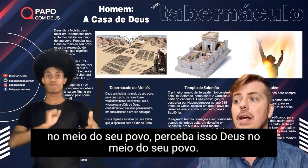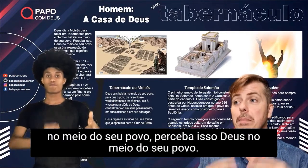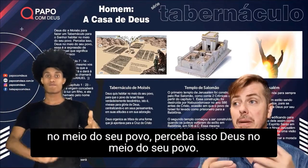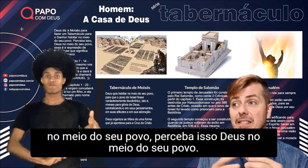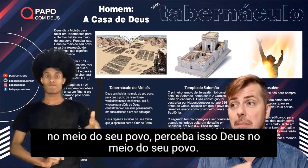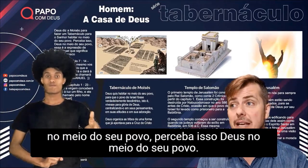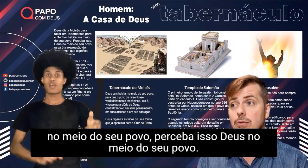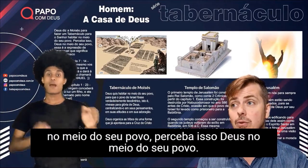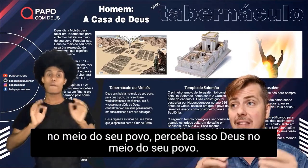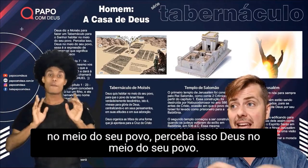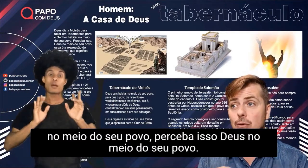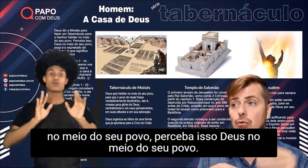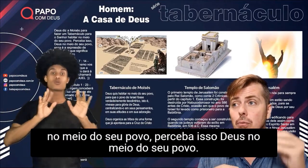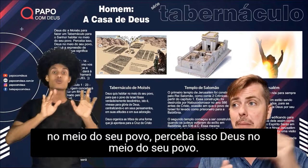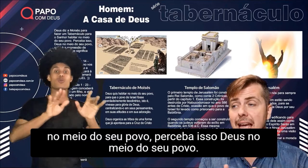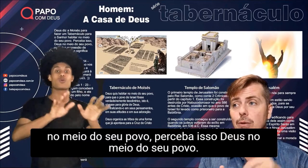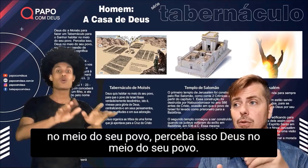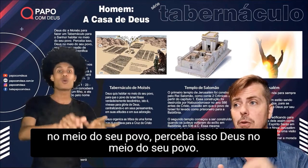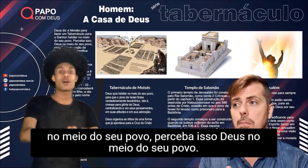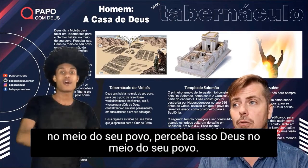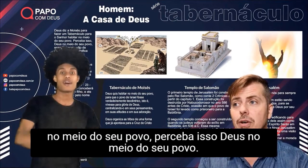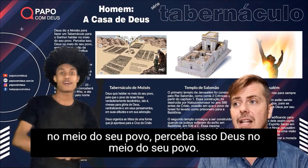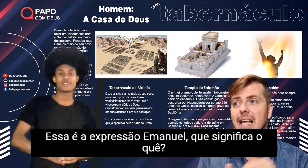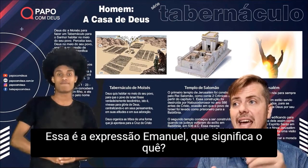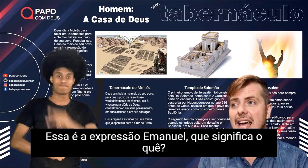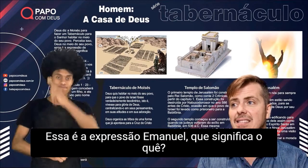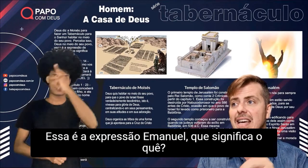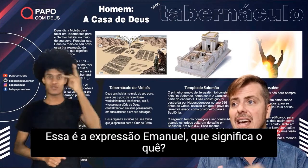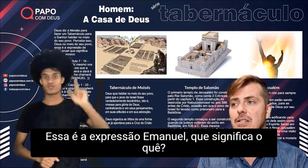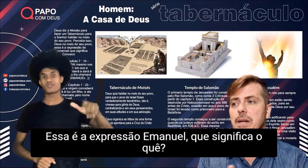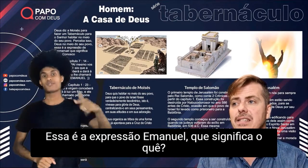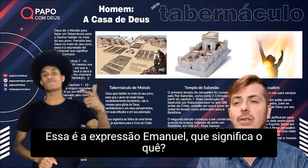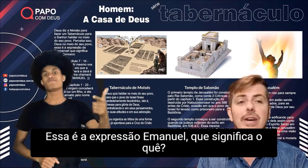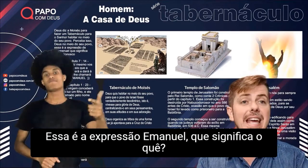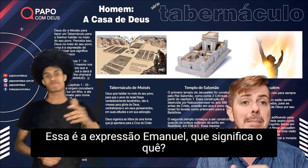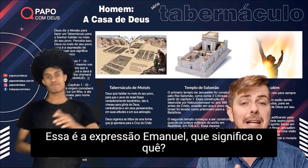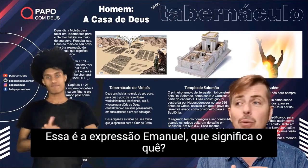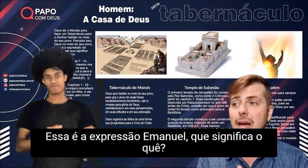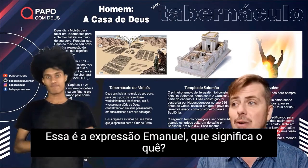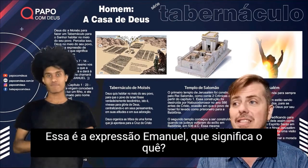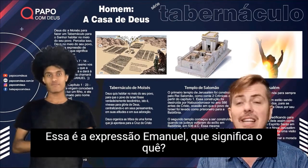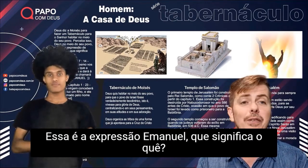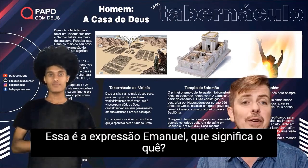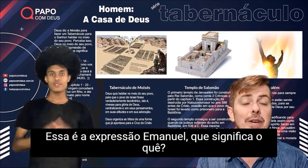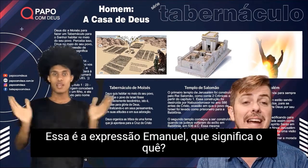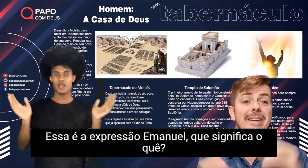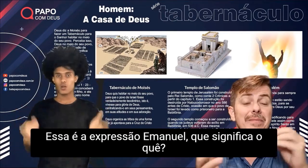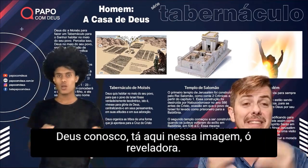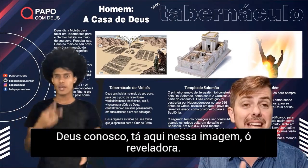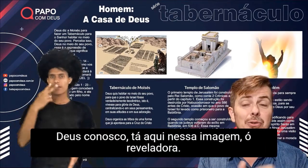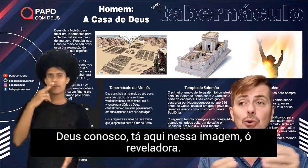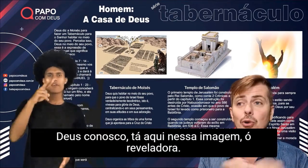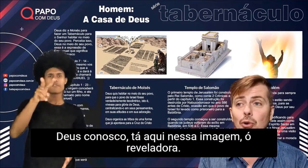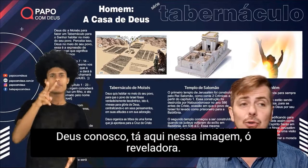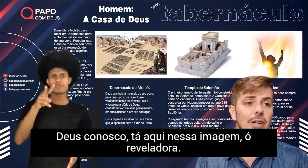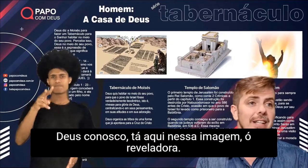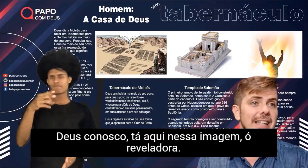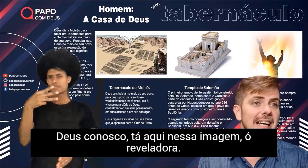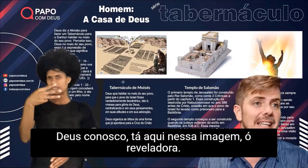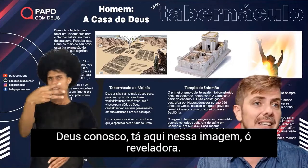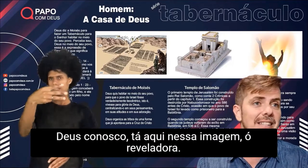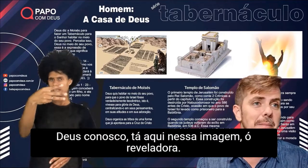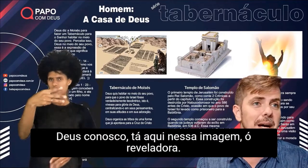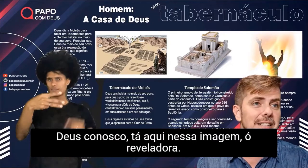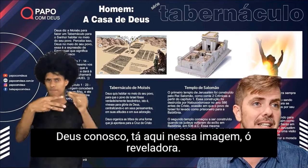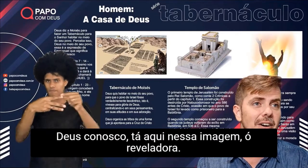seu povo. Perceba isso, Deus no meio do seu povo. Essa é a expressão Emanuel, que significa o quê? Deus conosco.